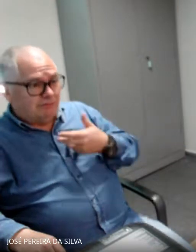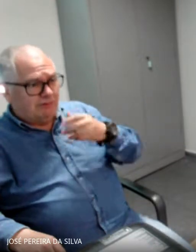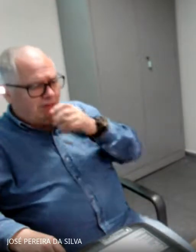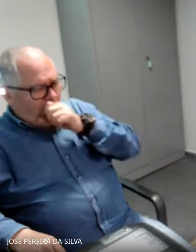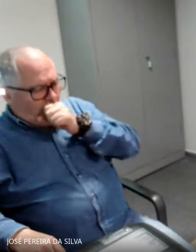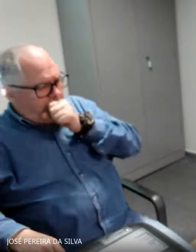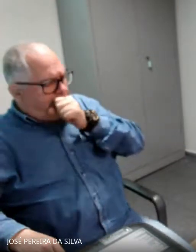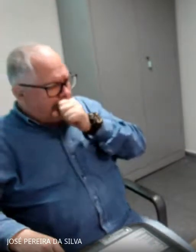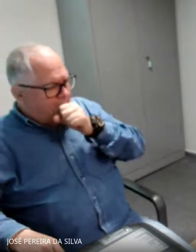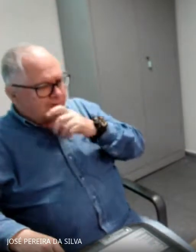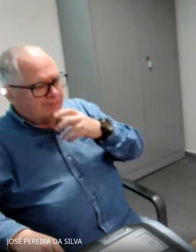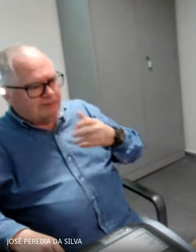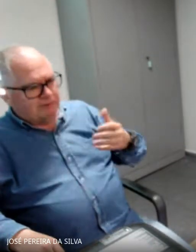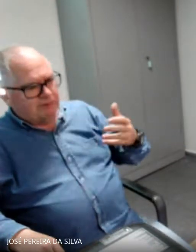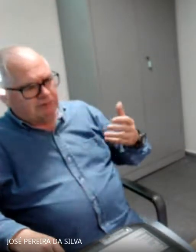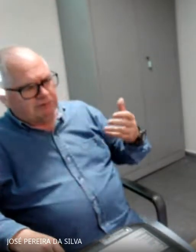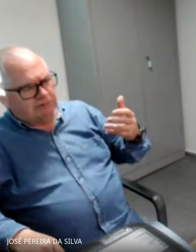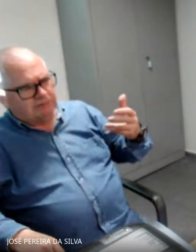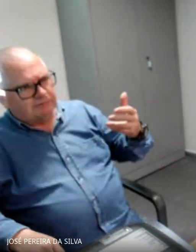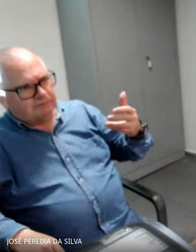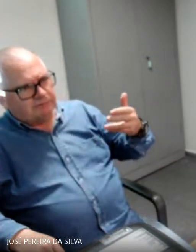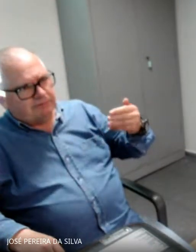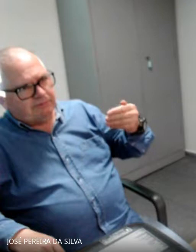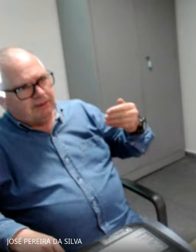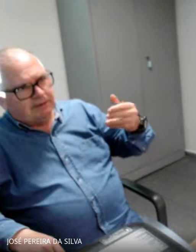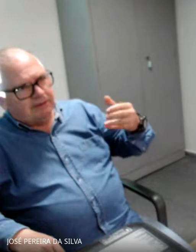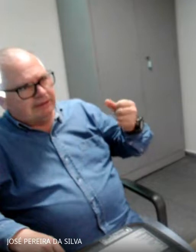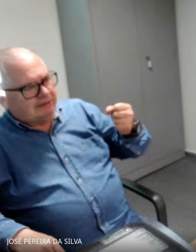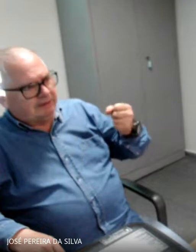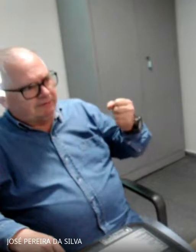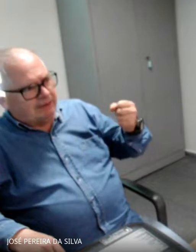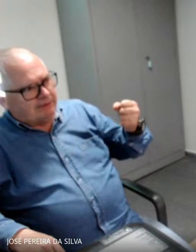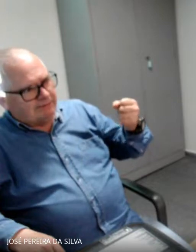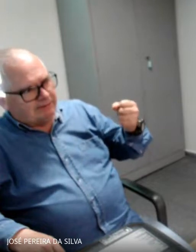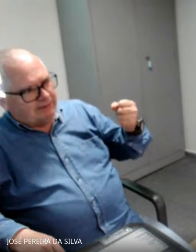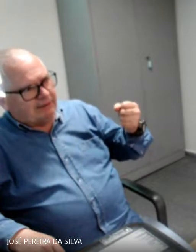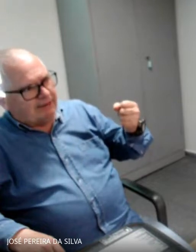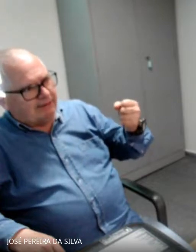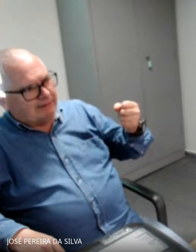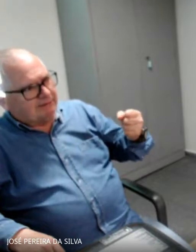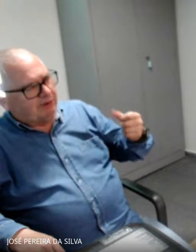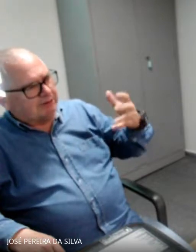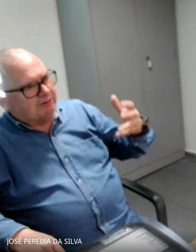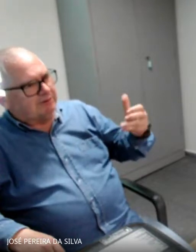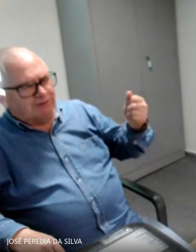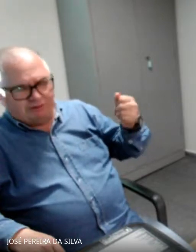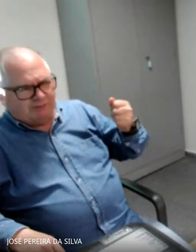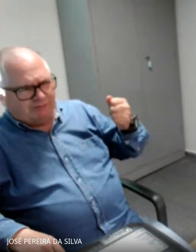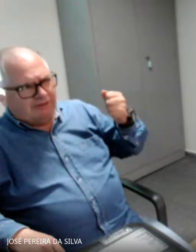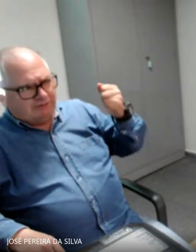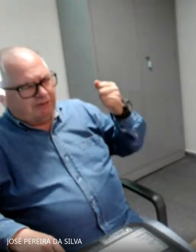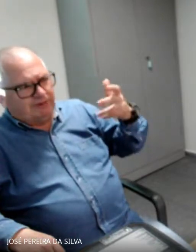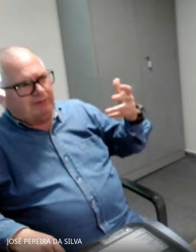Eu, particularmente, sou muito restritivo a antibióticos, eu só